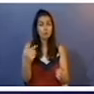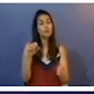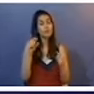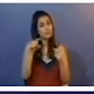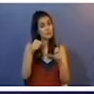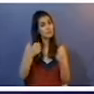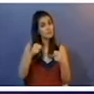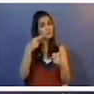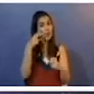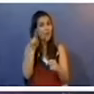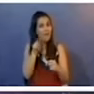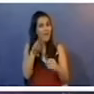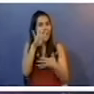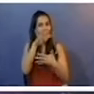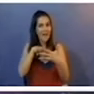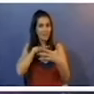consulta.